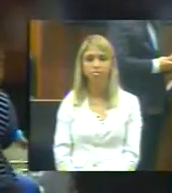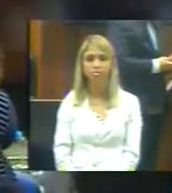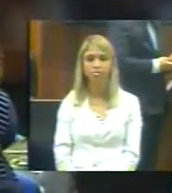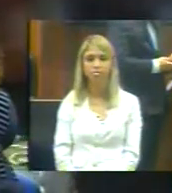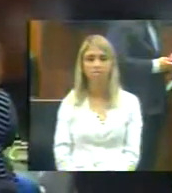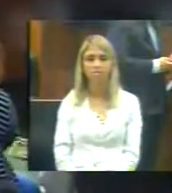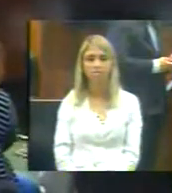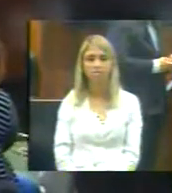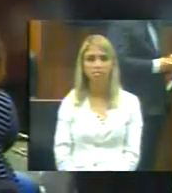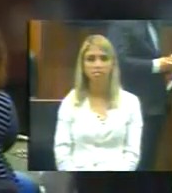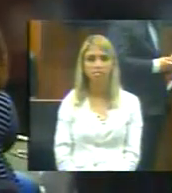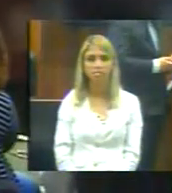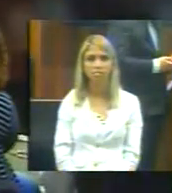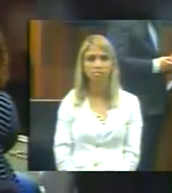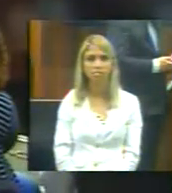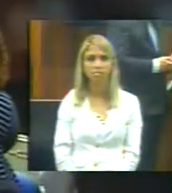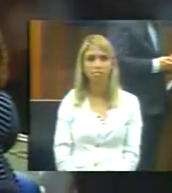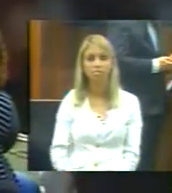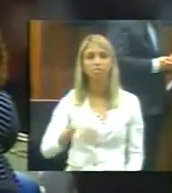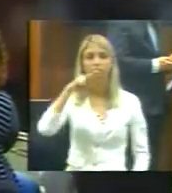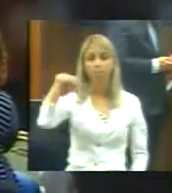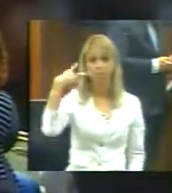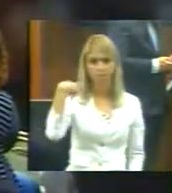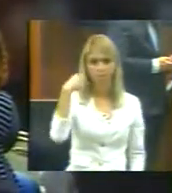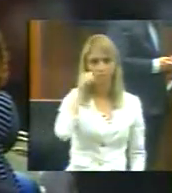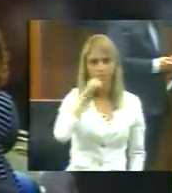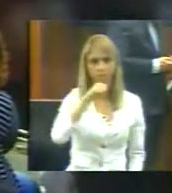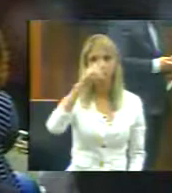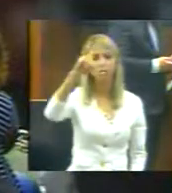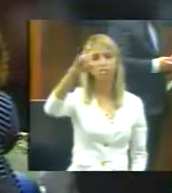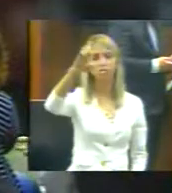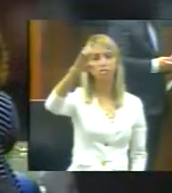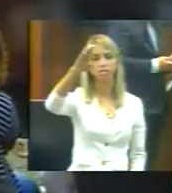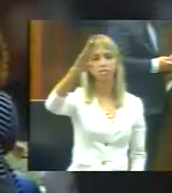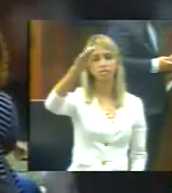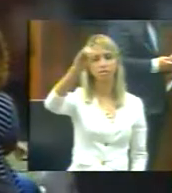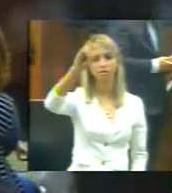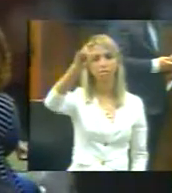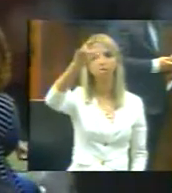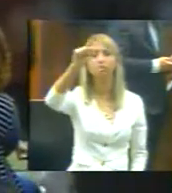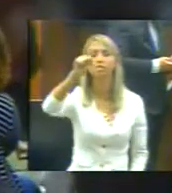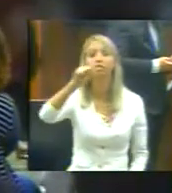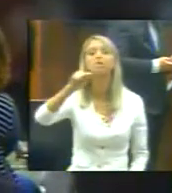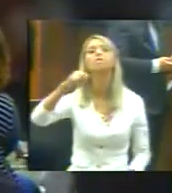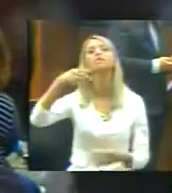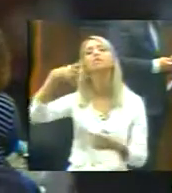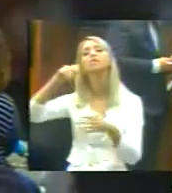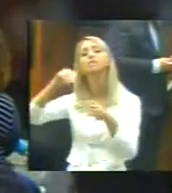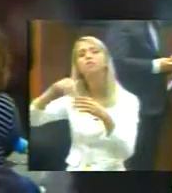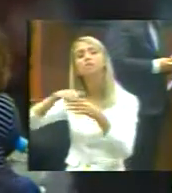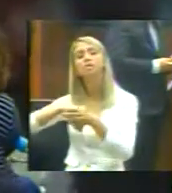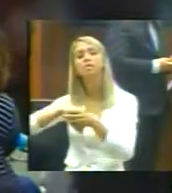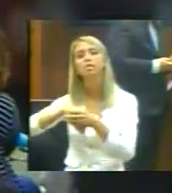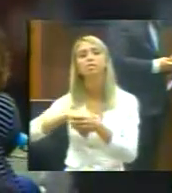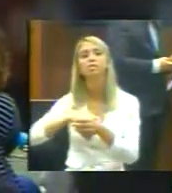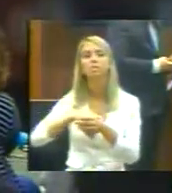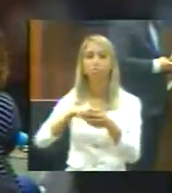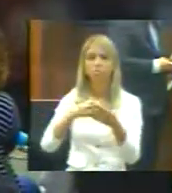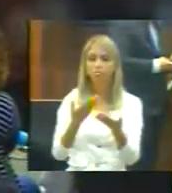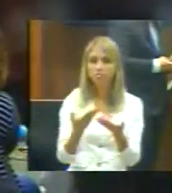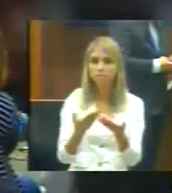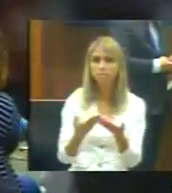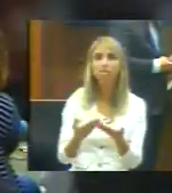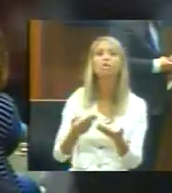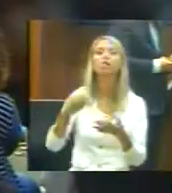Com a palavra, a nobre vereadora Débora da Silva Laje. Eu, Débora da Silva Laje, voto na Débora da Silva Laje.